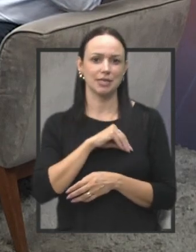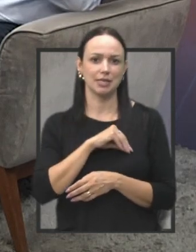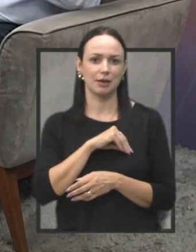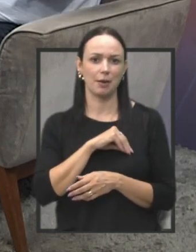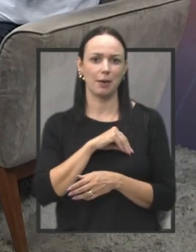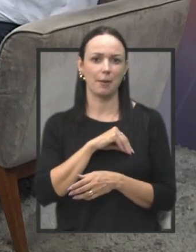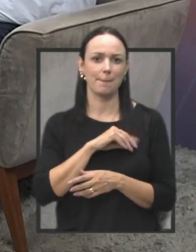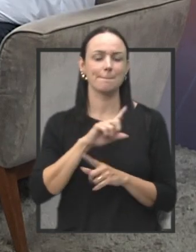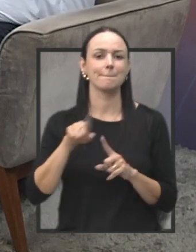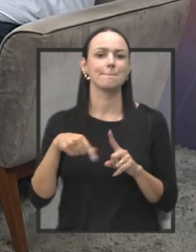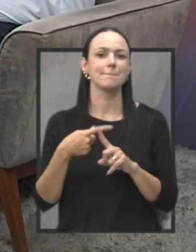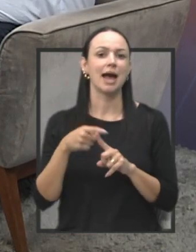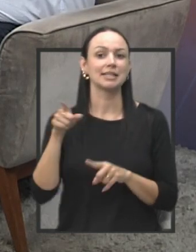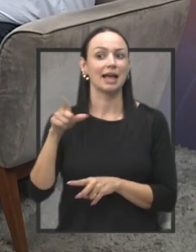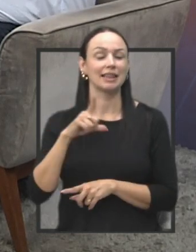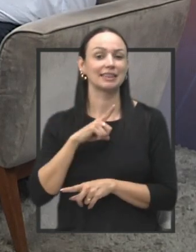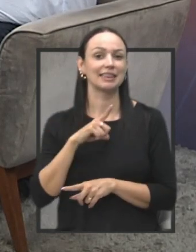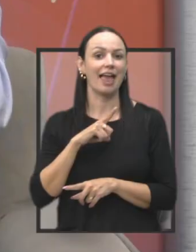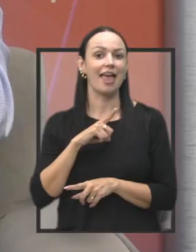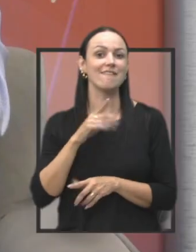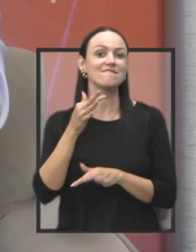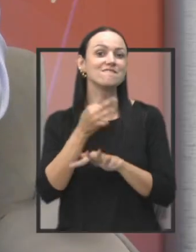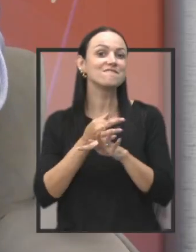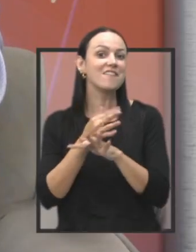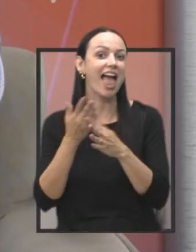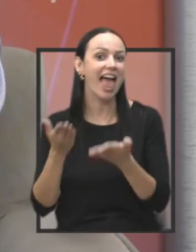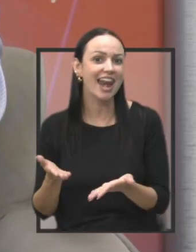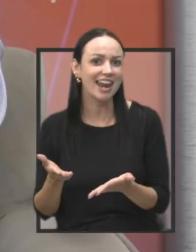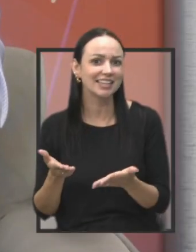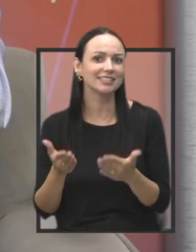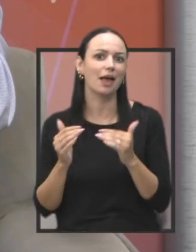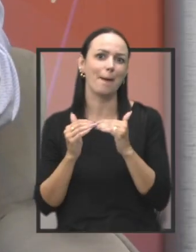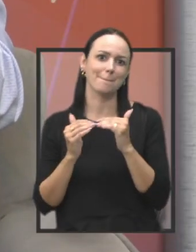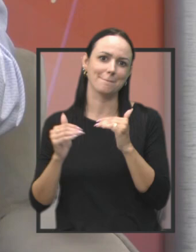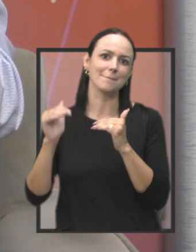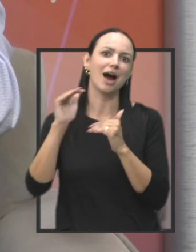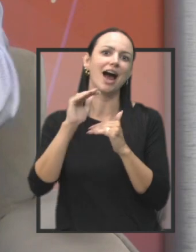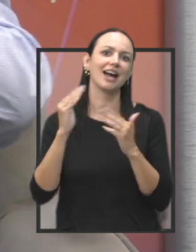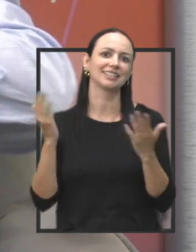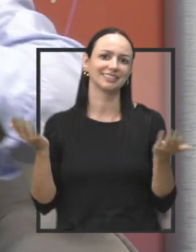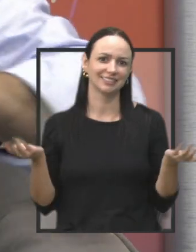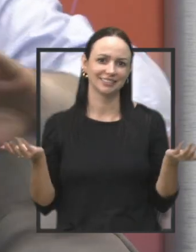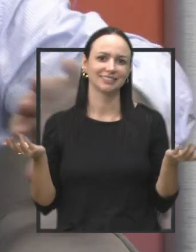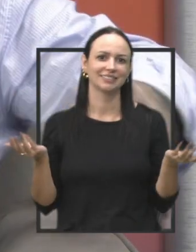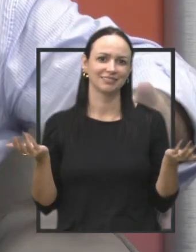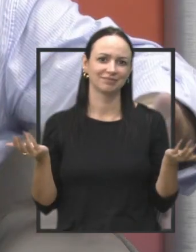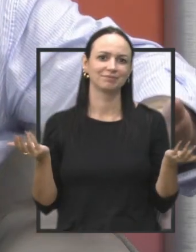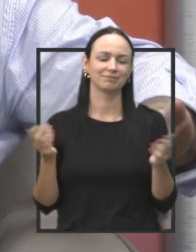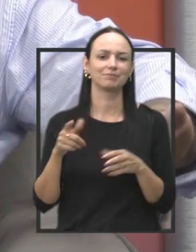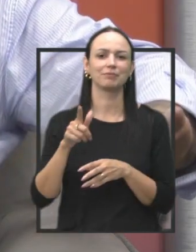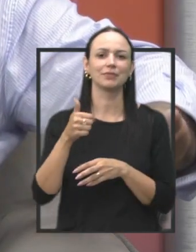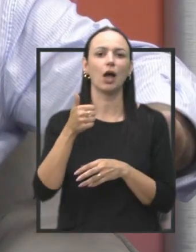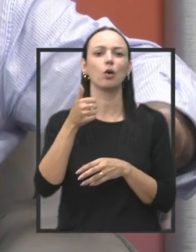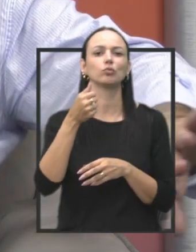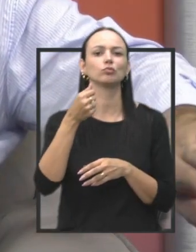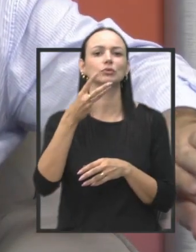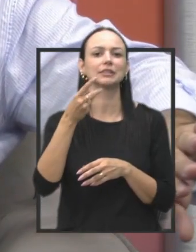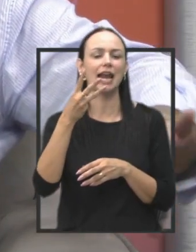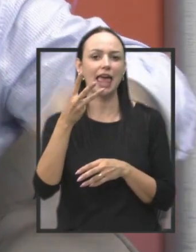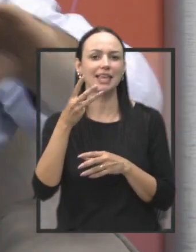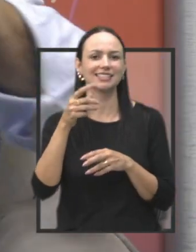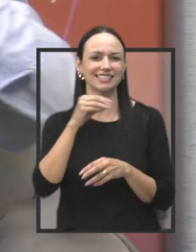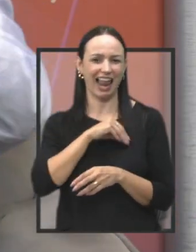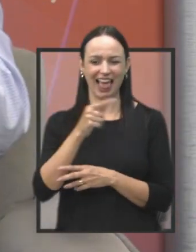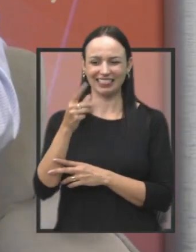férias, ela passa, entendeu? Aí ela ultrapassa. Então, o 13º é uma tributação à parte,